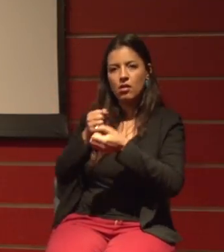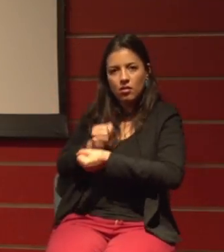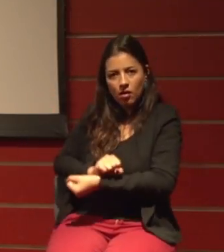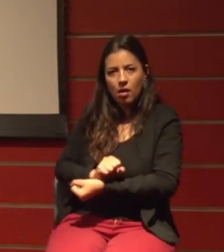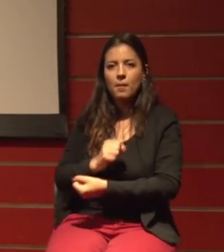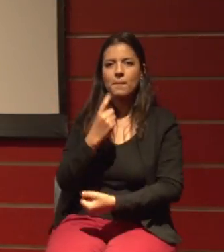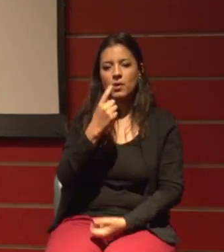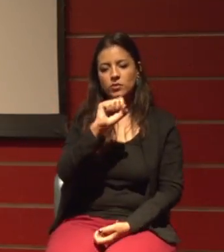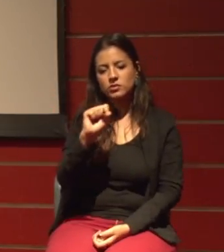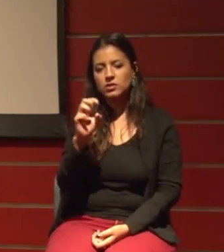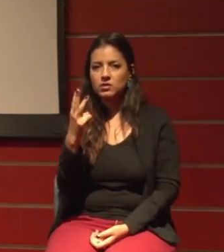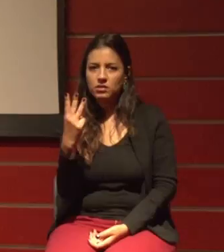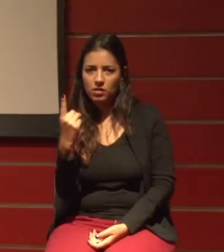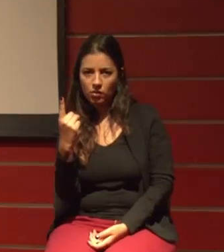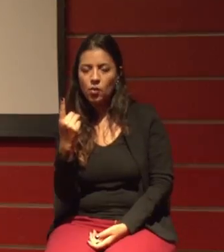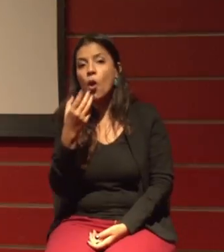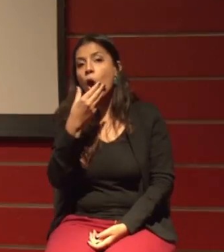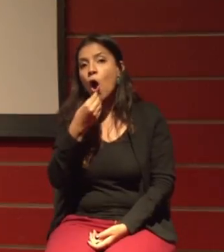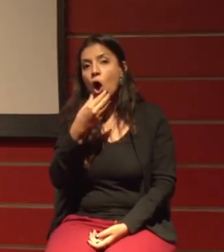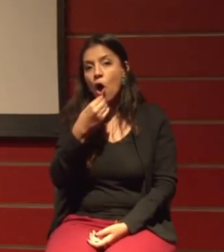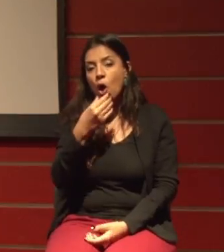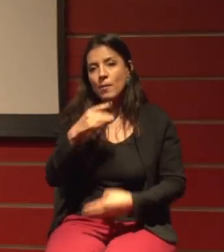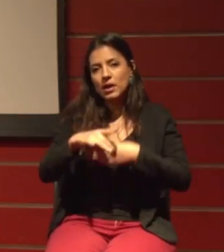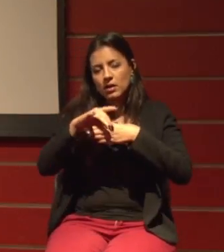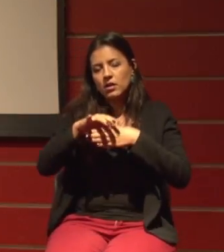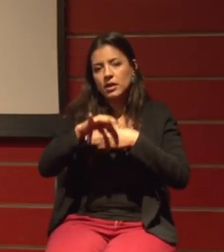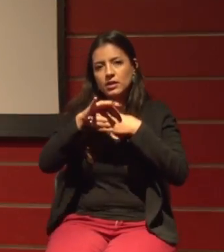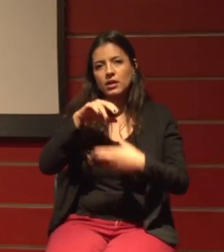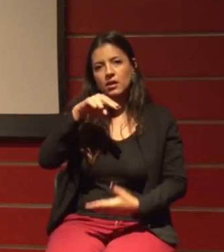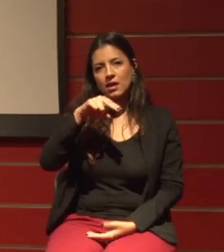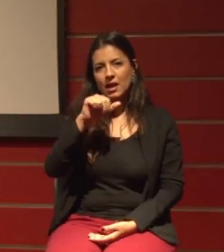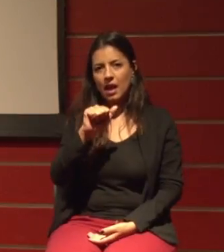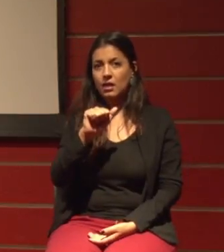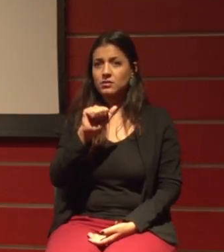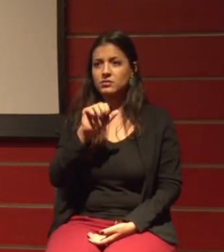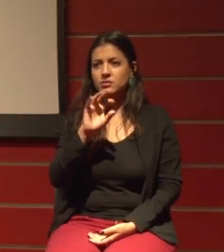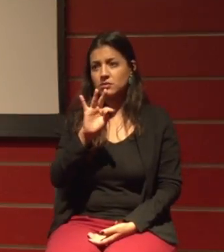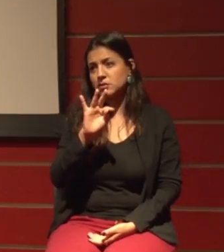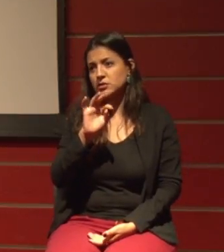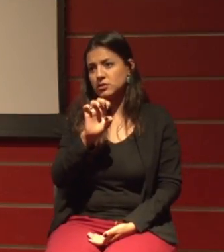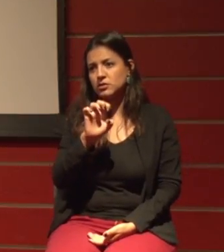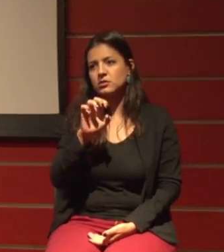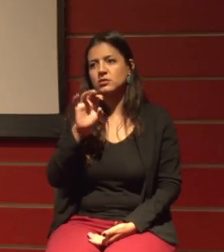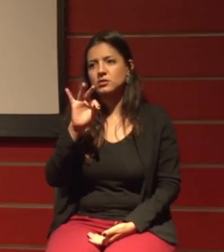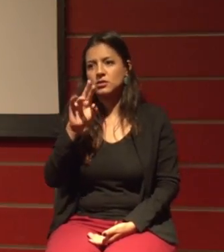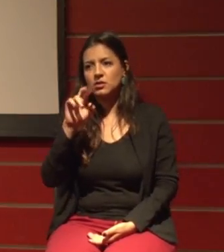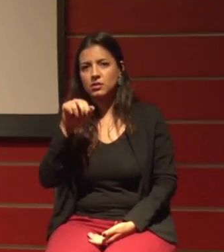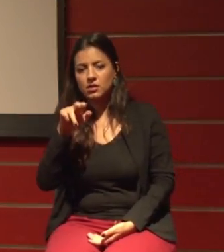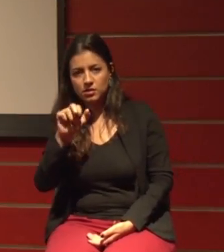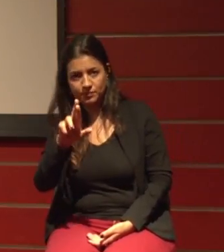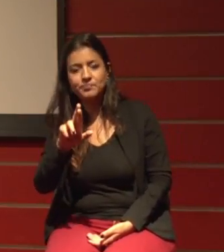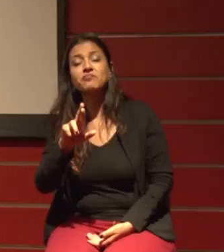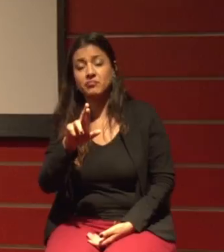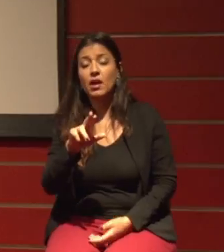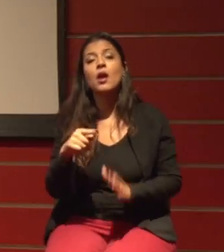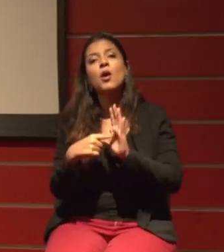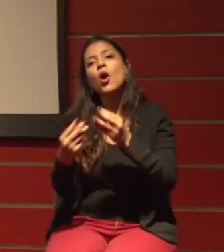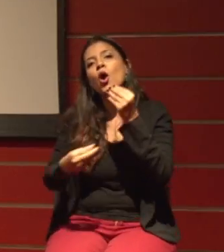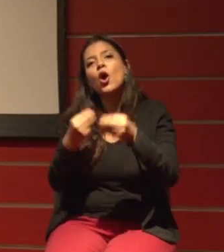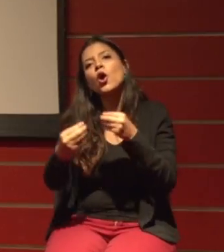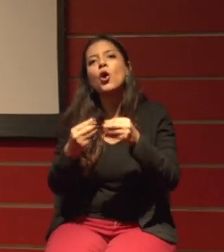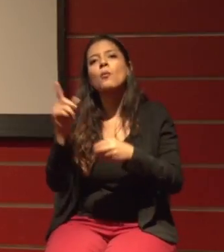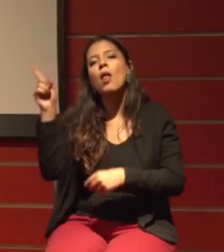1831 liderada Por Net Turner do ponto de vista de artistas negros quanto de desafiar a narrativa dominante racista da